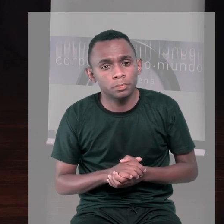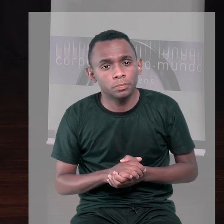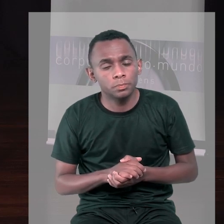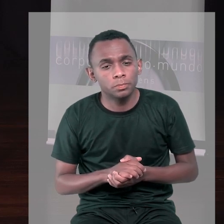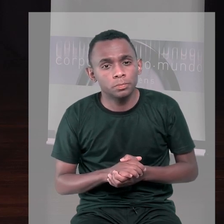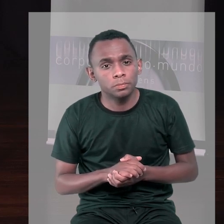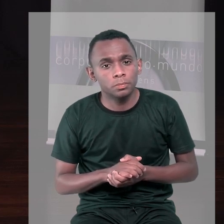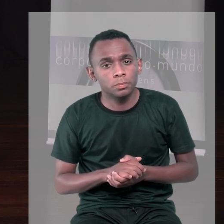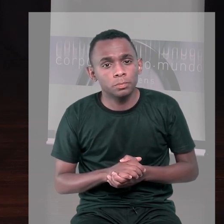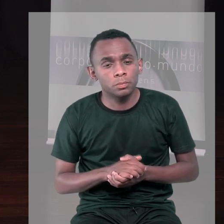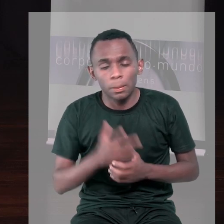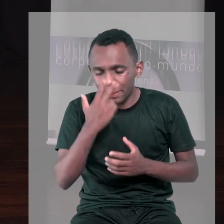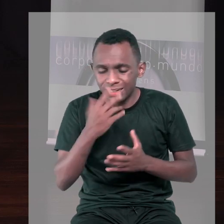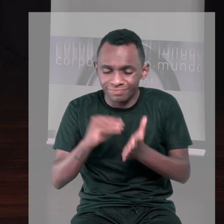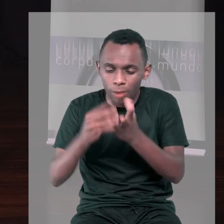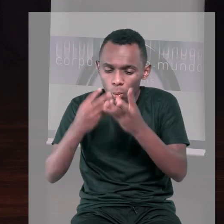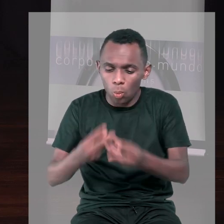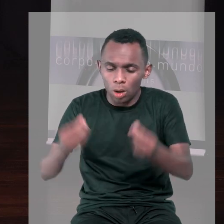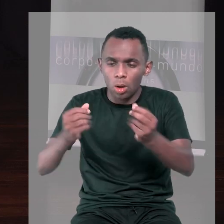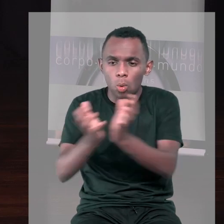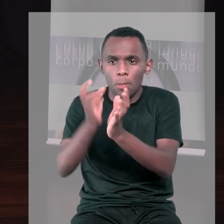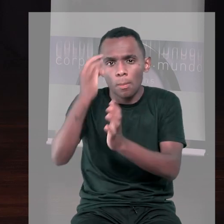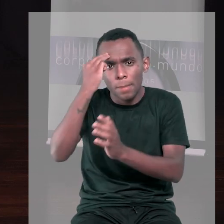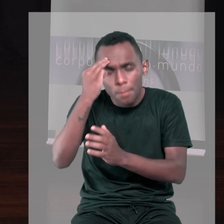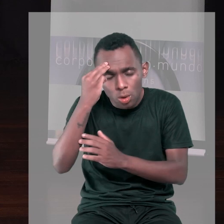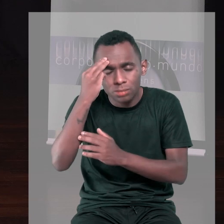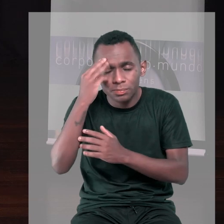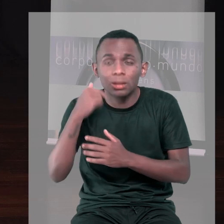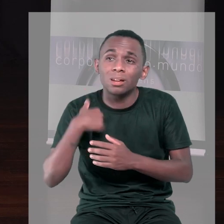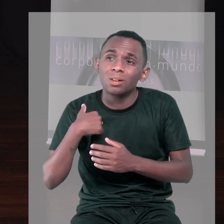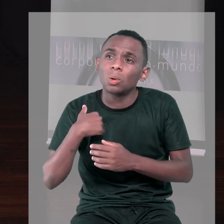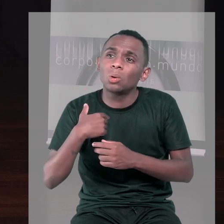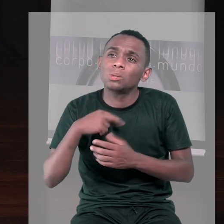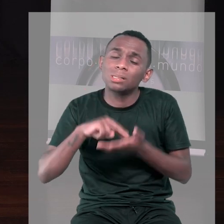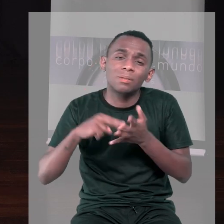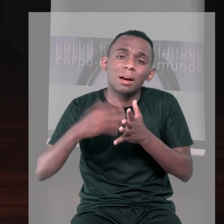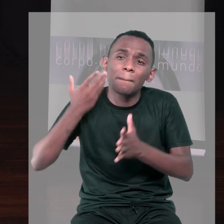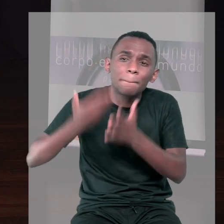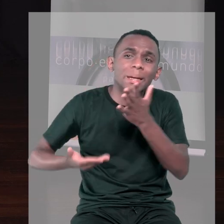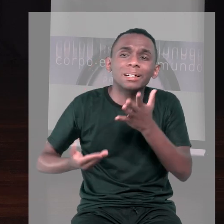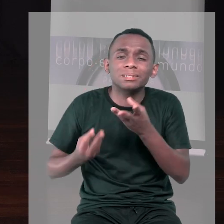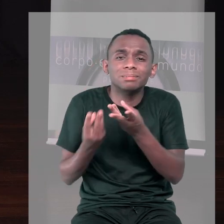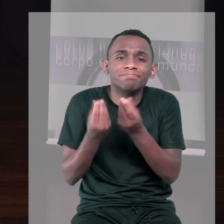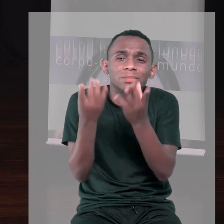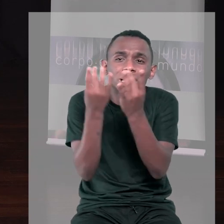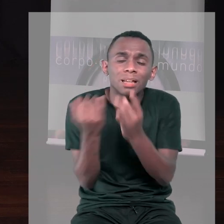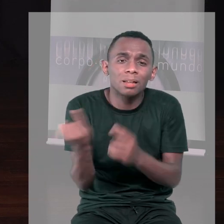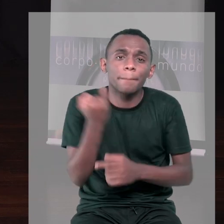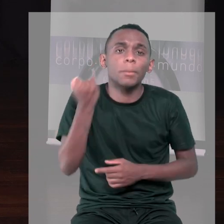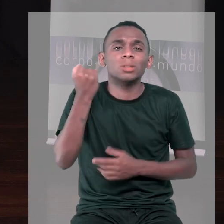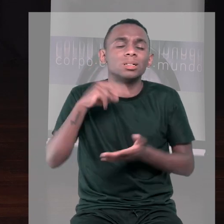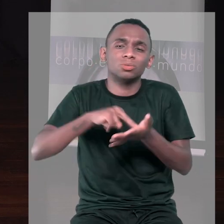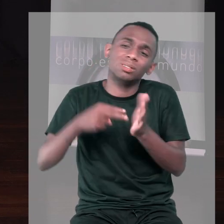memória coletiva, não vejo a possibilidade de constituição de uma vida comum. Essa memória coletiva não é intocável.